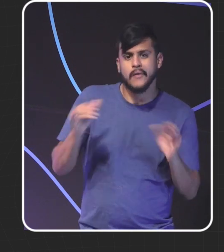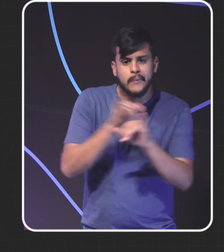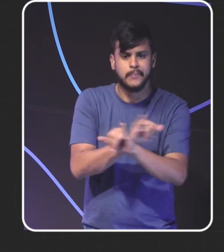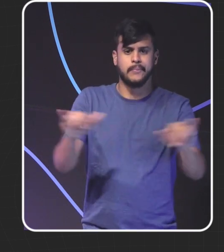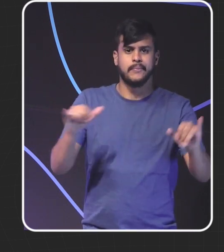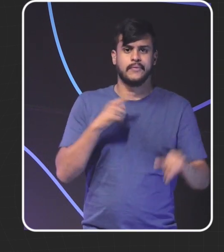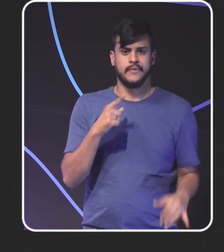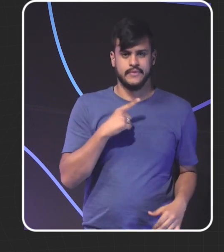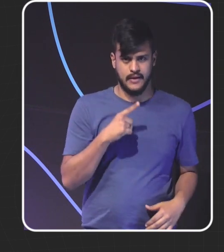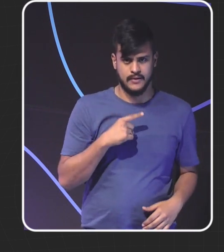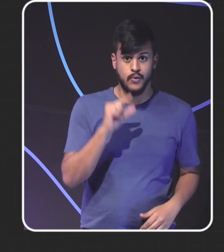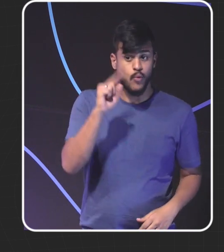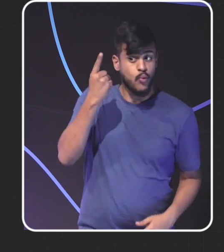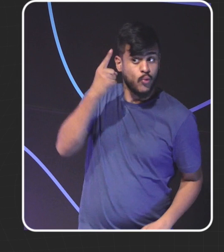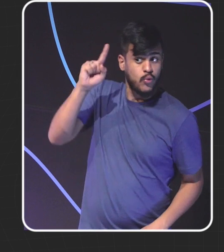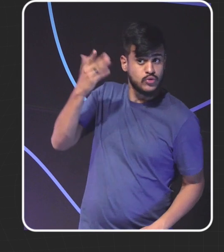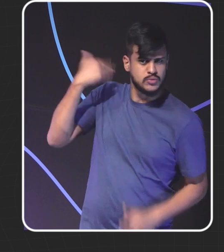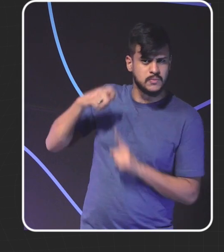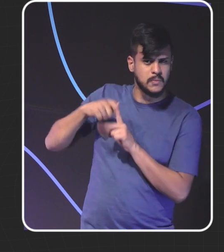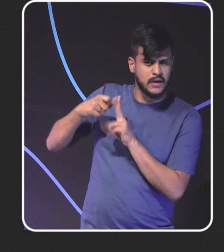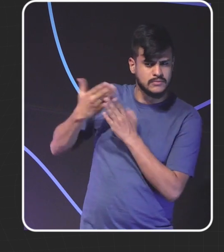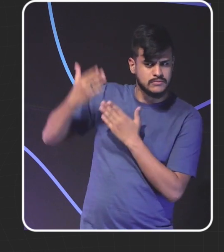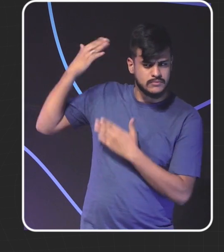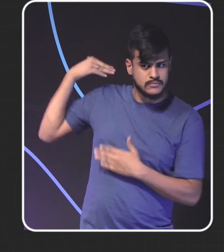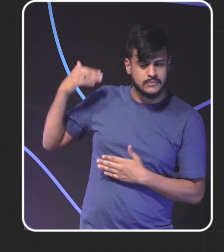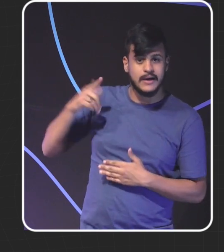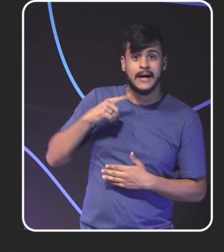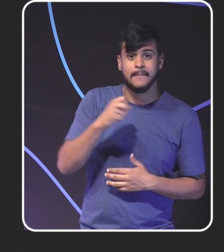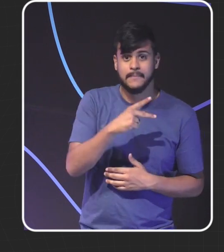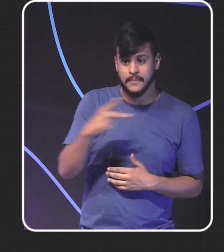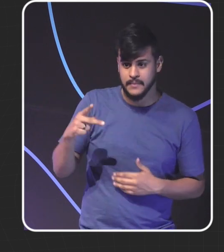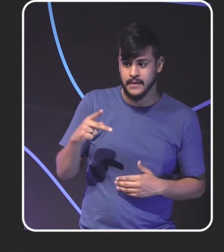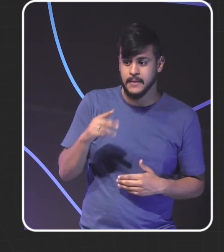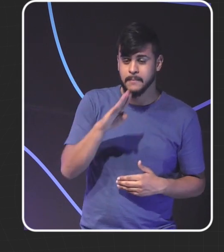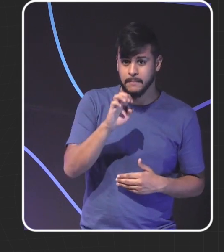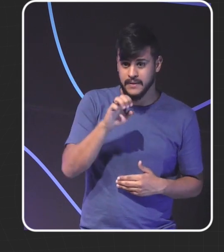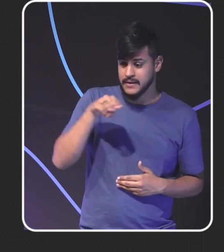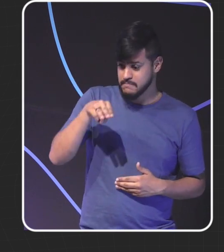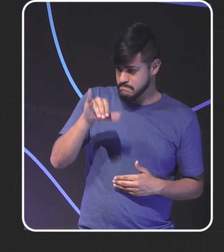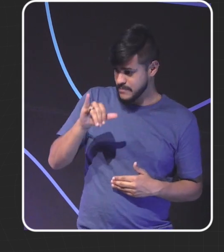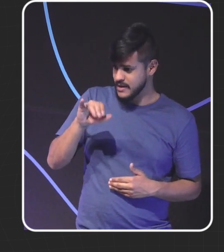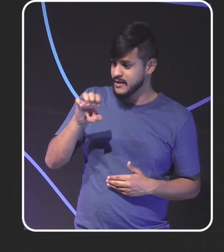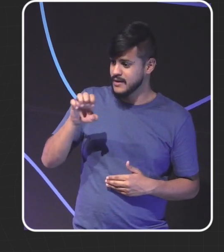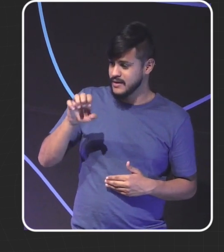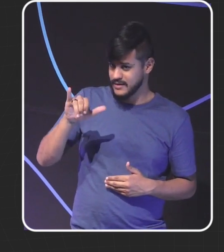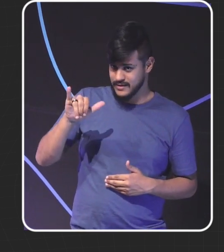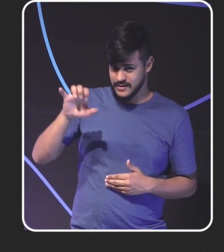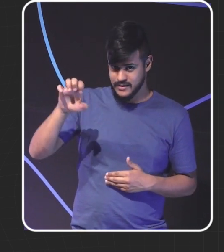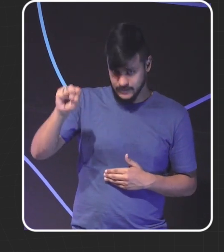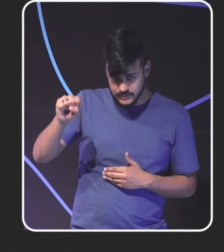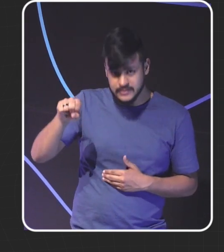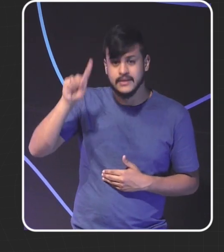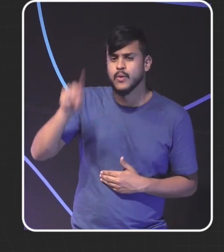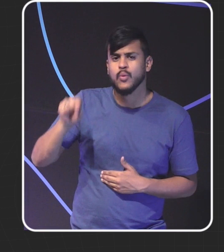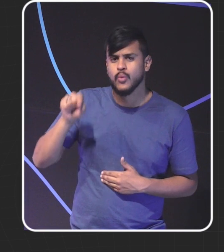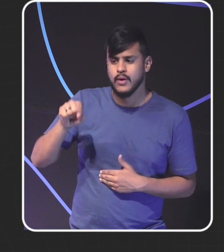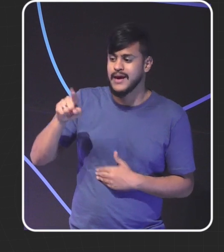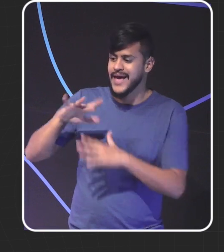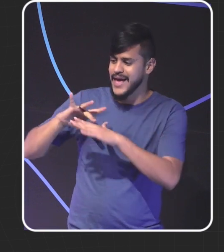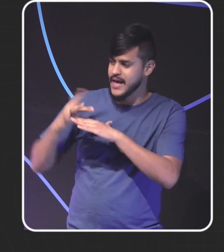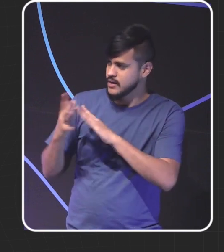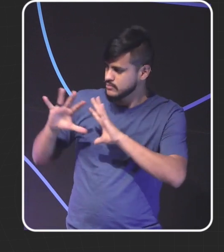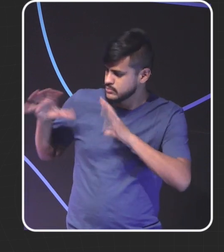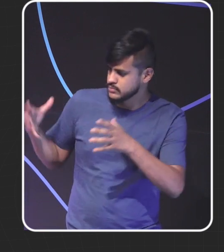né? O último deles foi alguns meses atrás, o aplicativo Be My Eyes, né, que é Uhum. uma rede de voluntários que